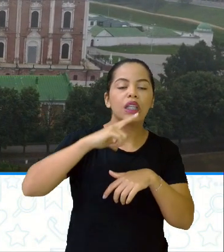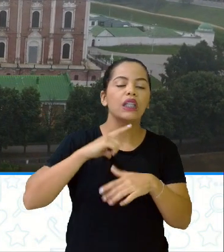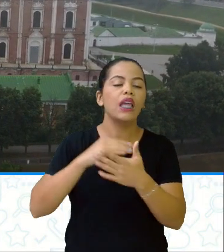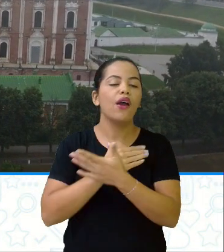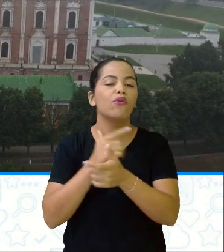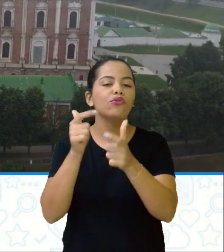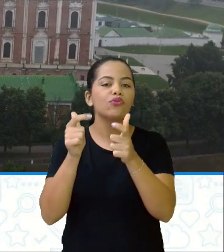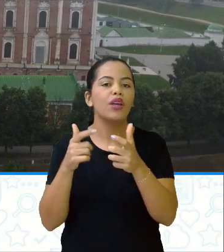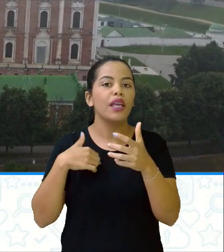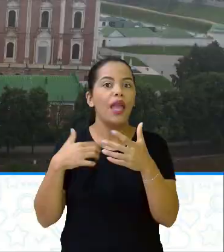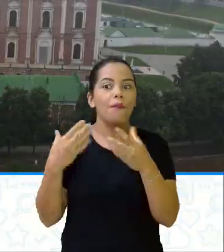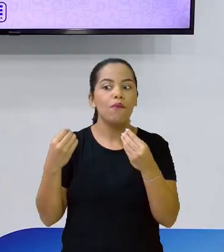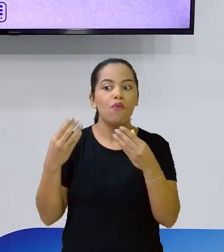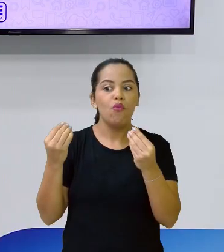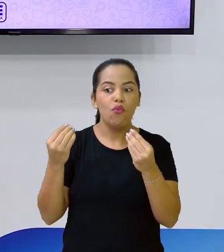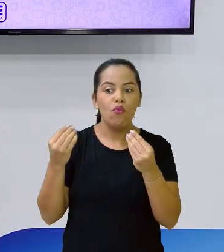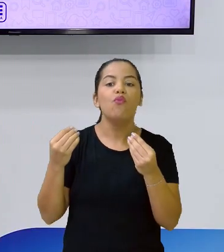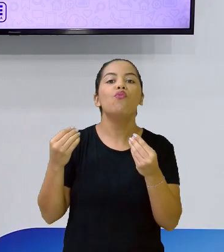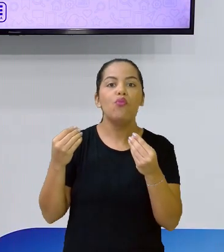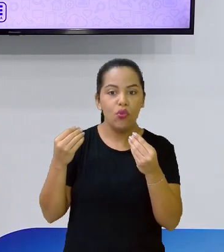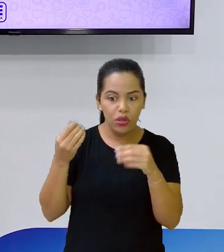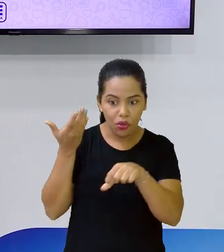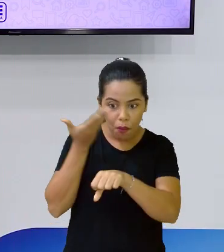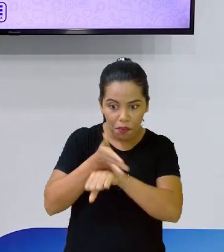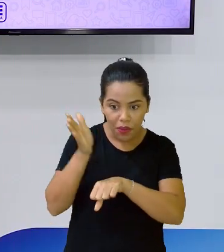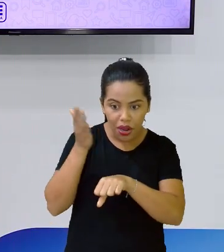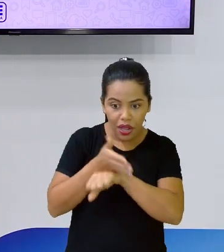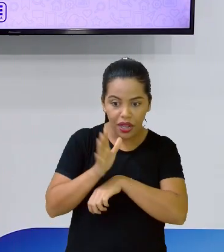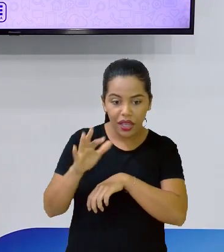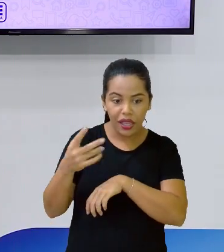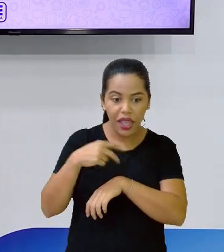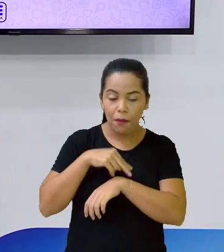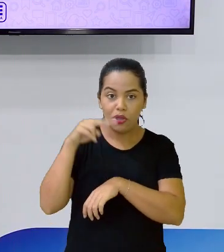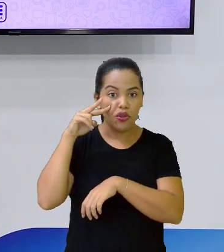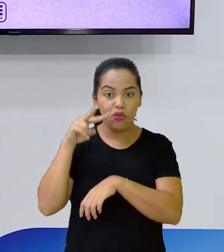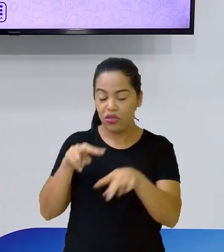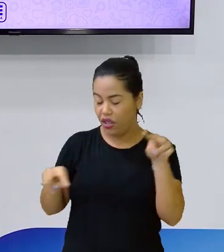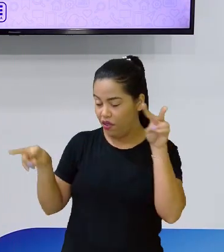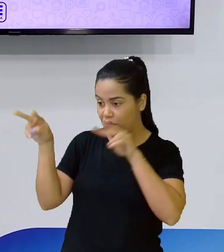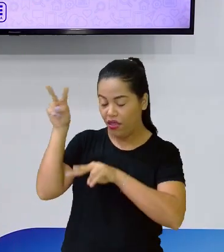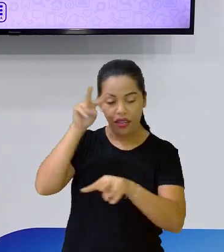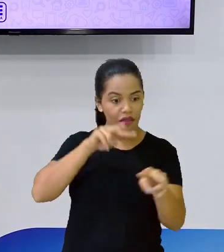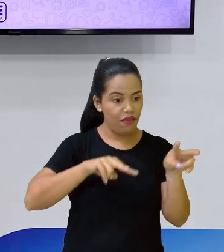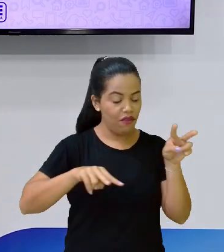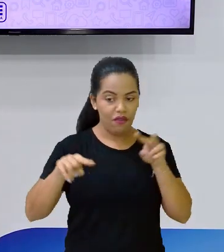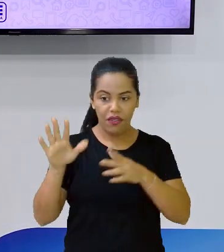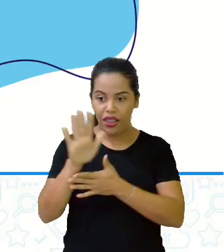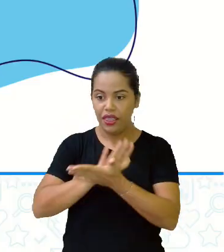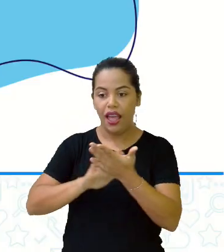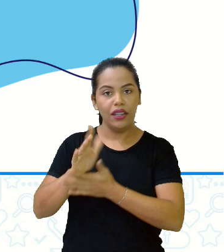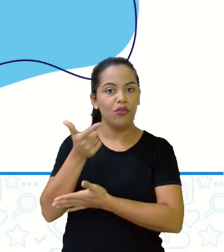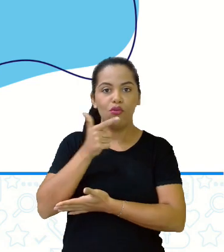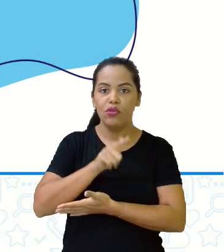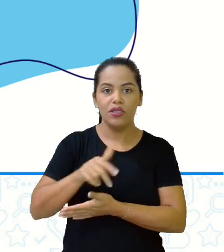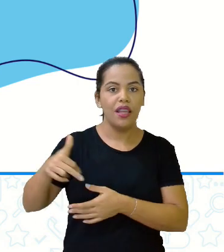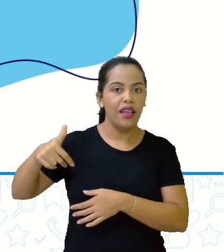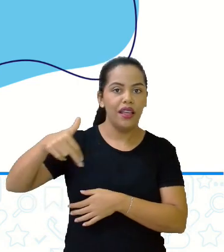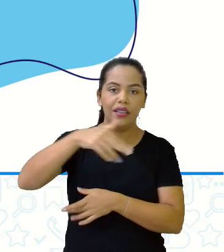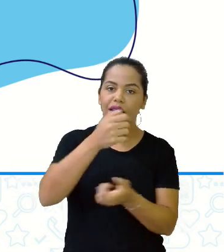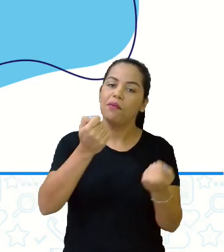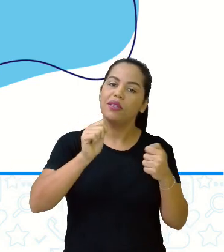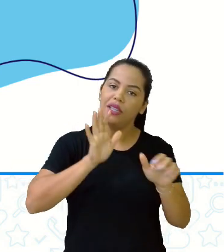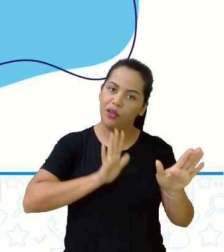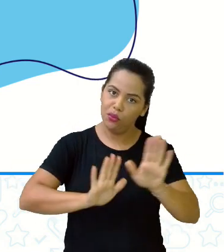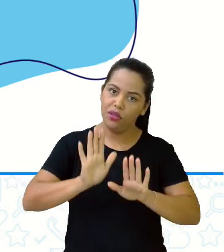tão densa que a pessoa não consegue nem andar na rua. E tem que tomar realmente cuidado, tá? Então, a